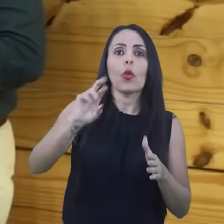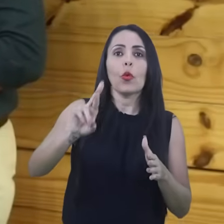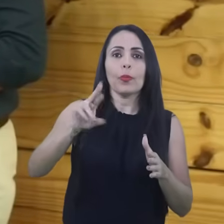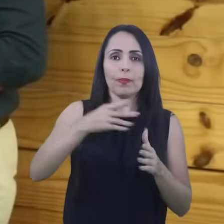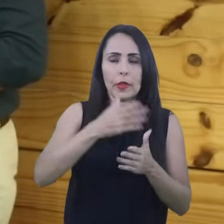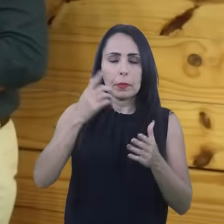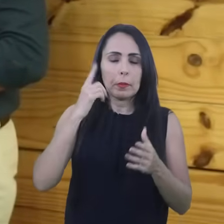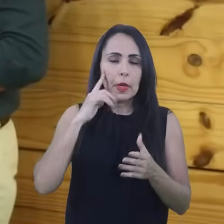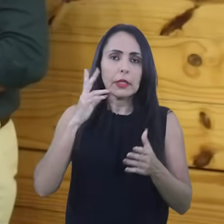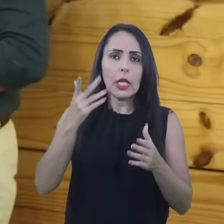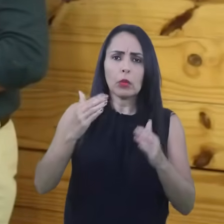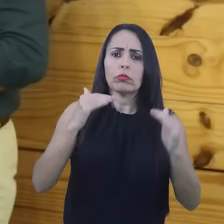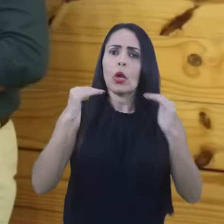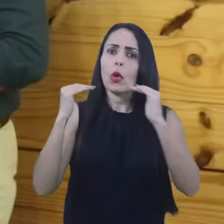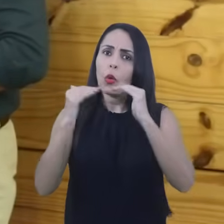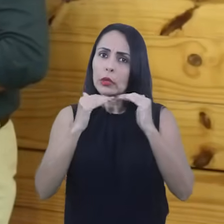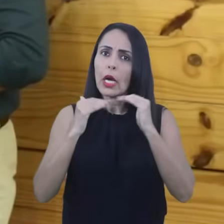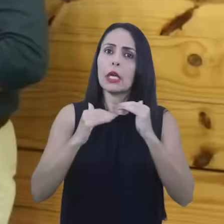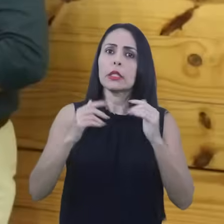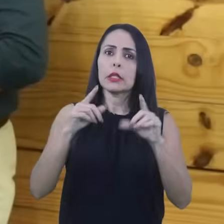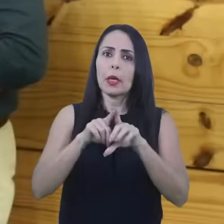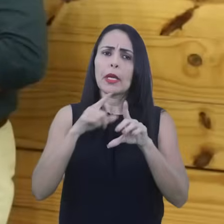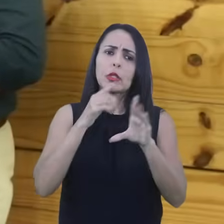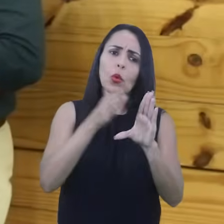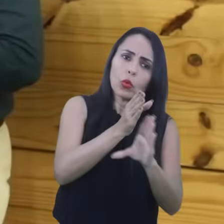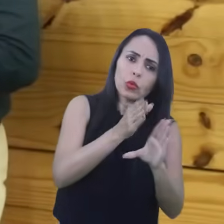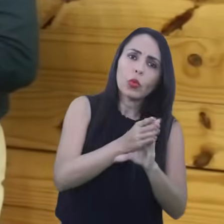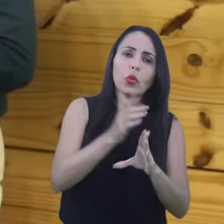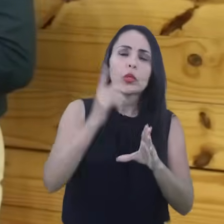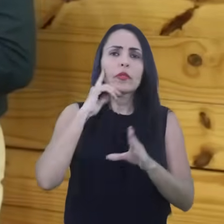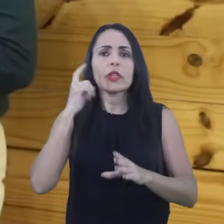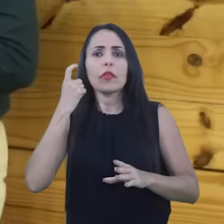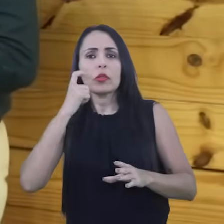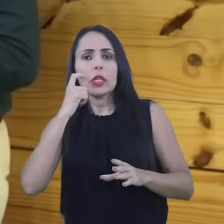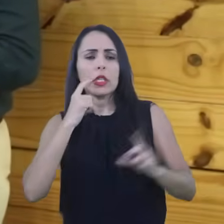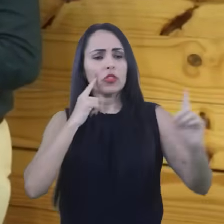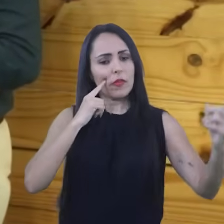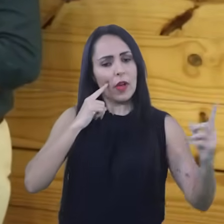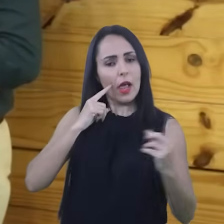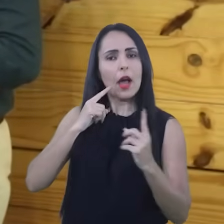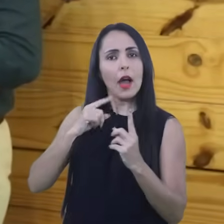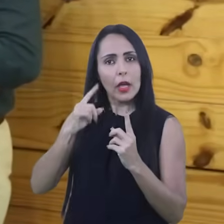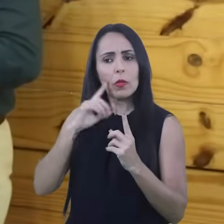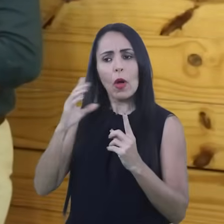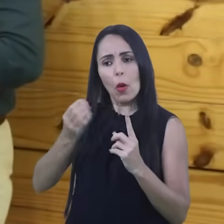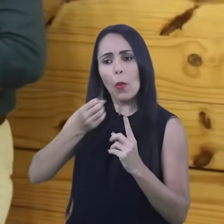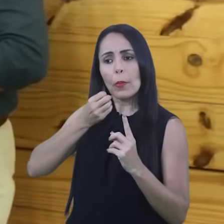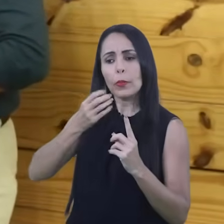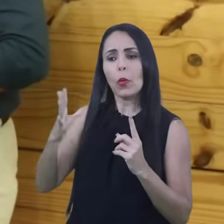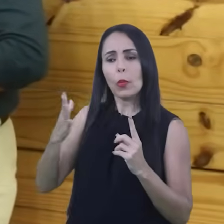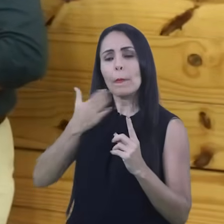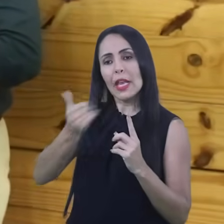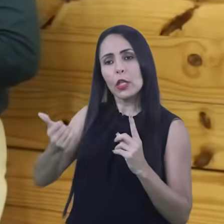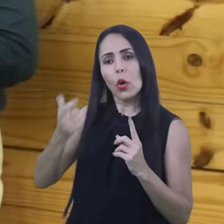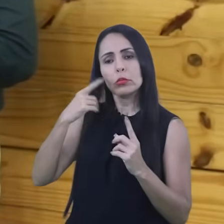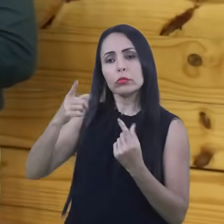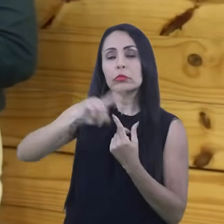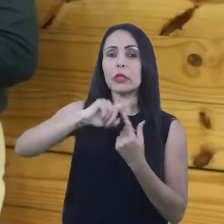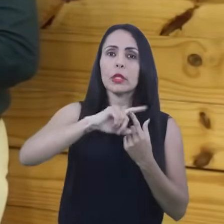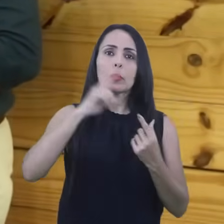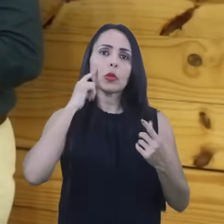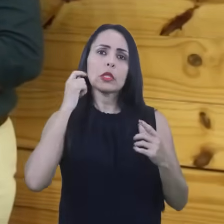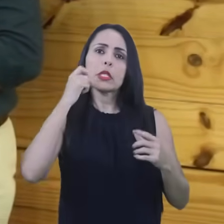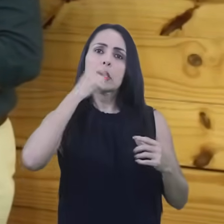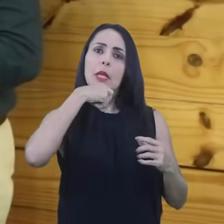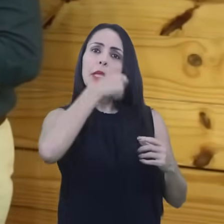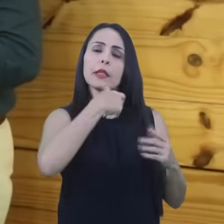manter contato, através de consulta, né, com o cirurgião dentista, para que ele veja qual é o melhor tipo de pasta, qual é o melhor tipo de creme